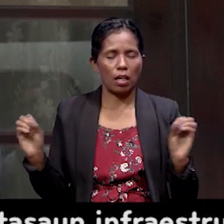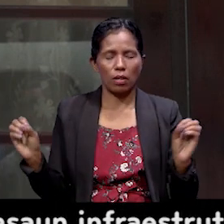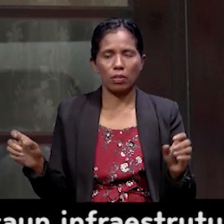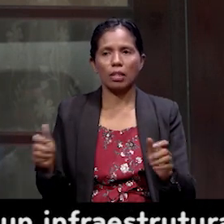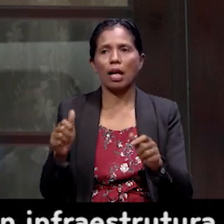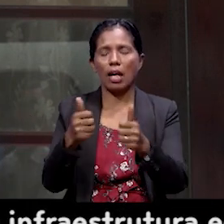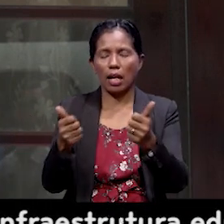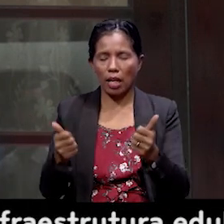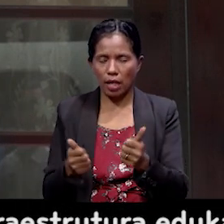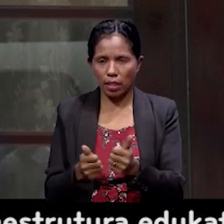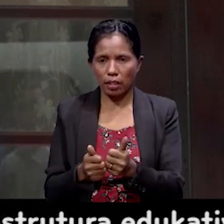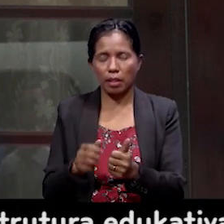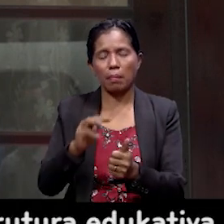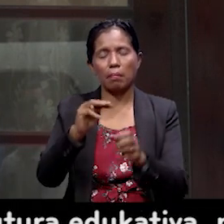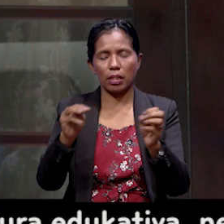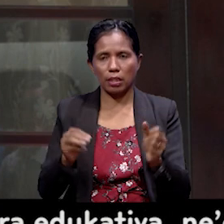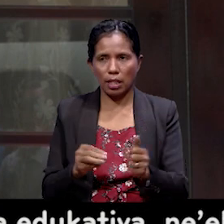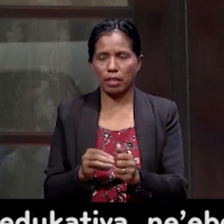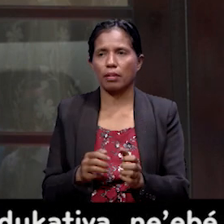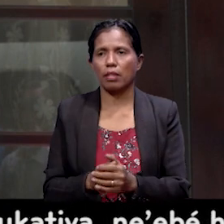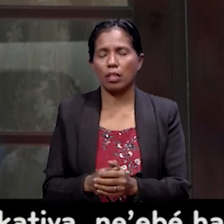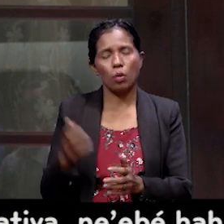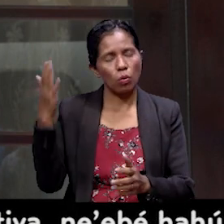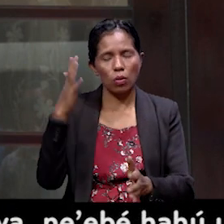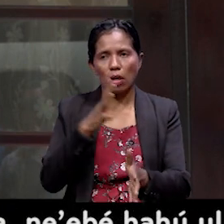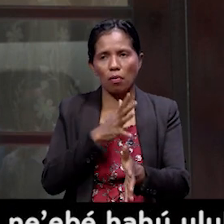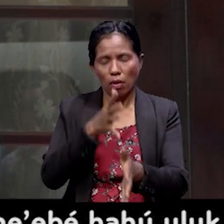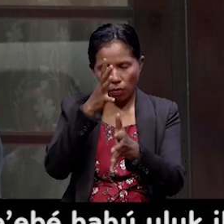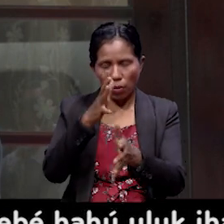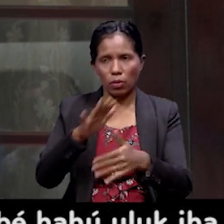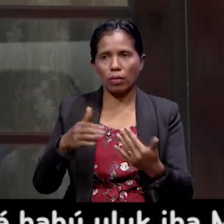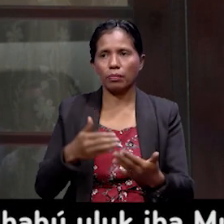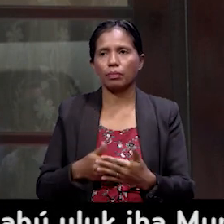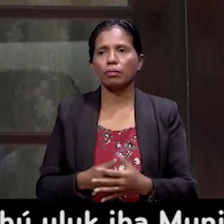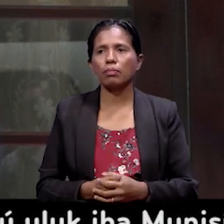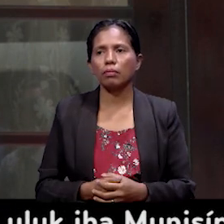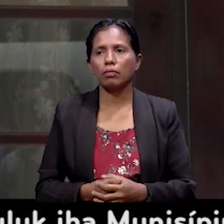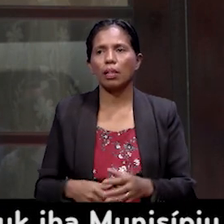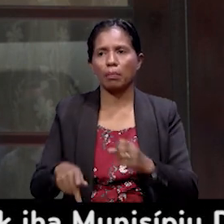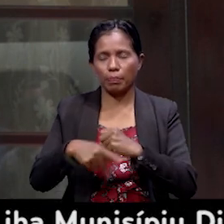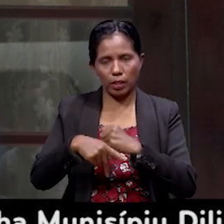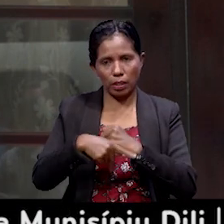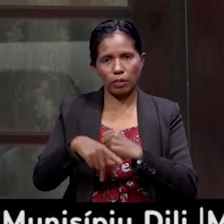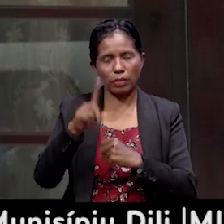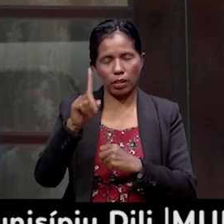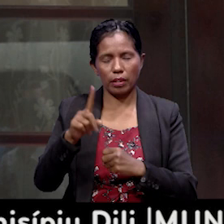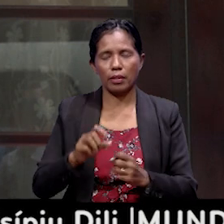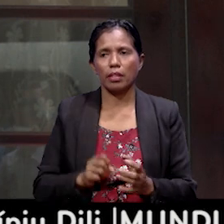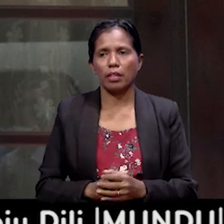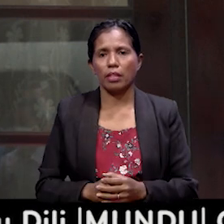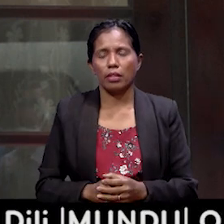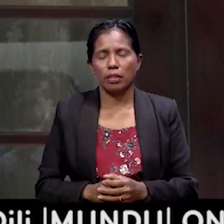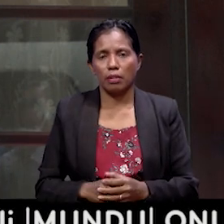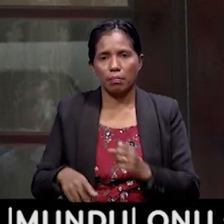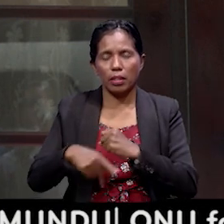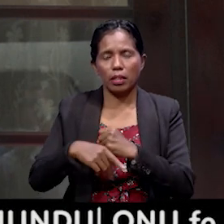Né arte rituais culturais, né a voz serrinha. Verri, partido vida. Verri, né